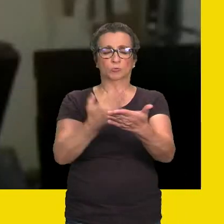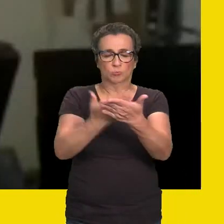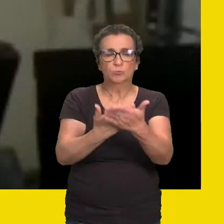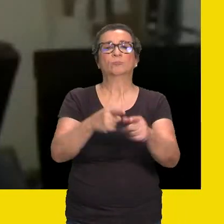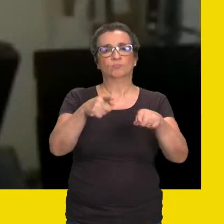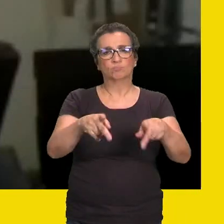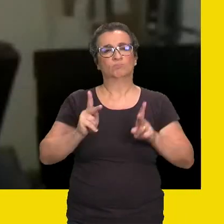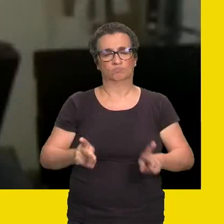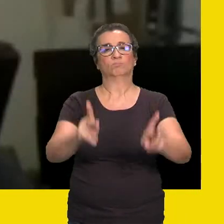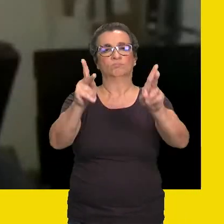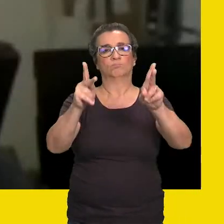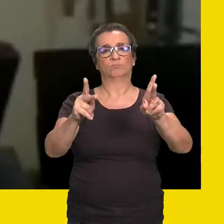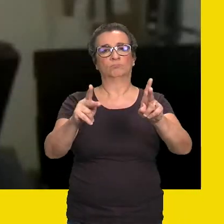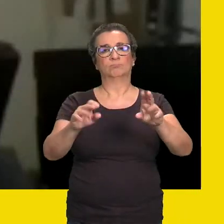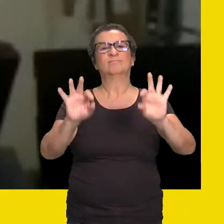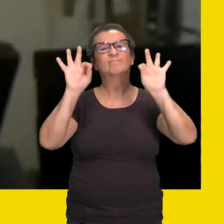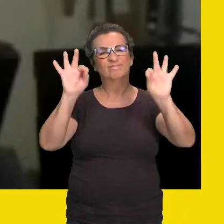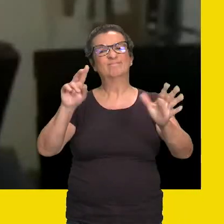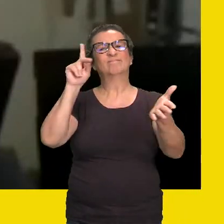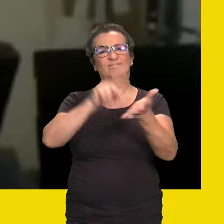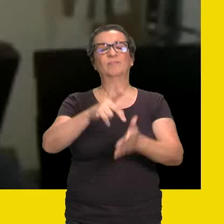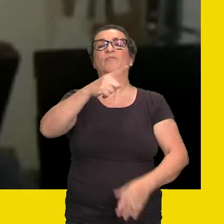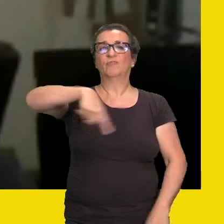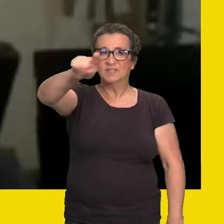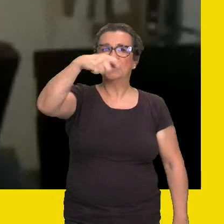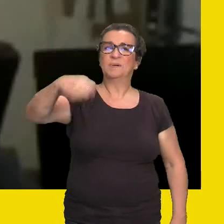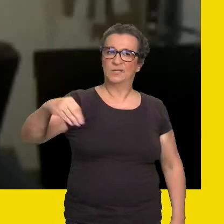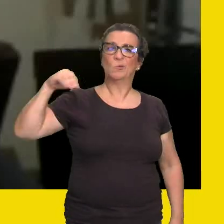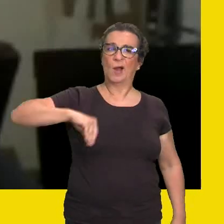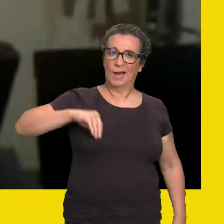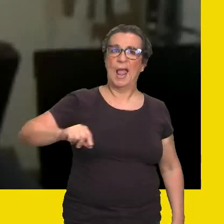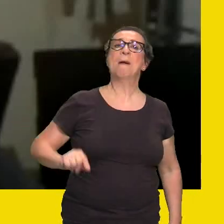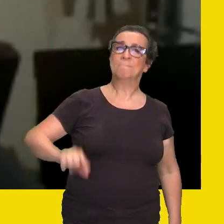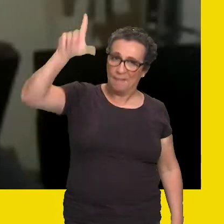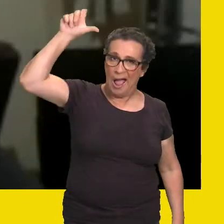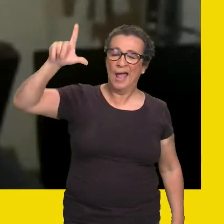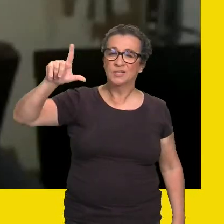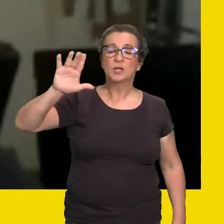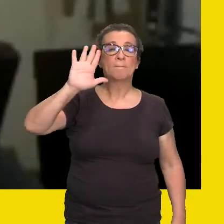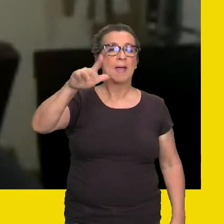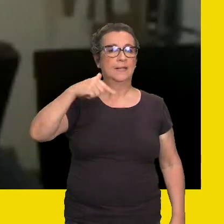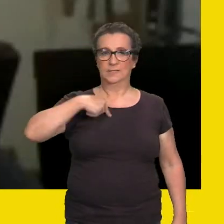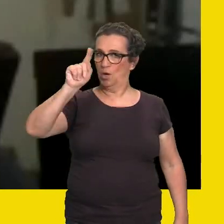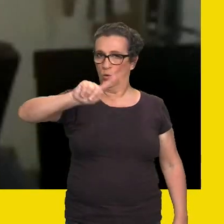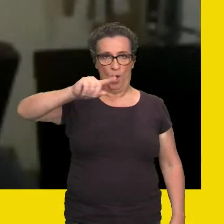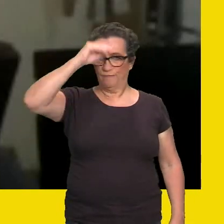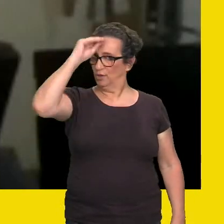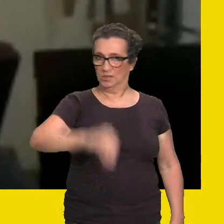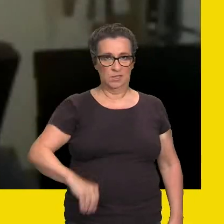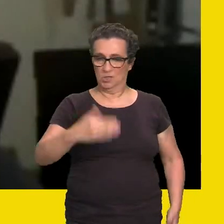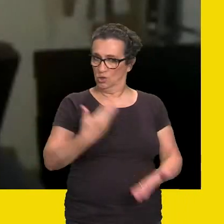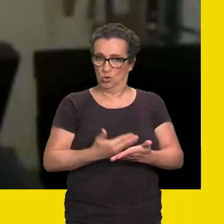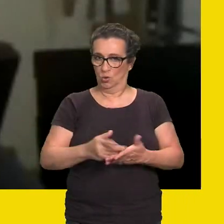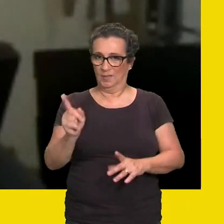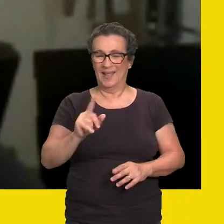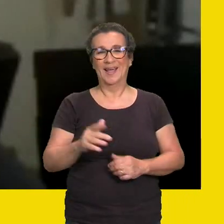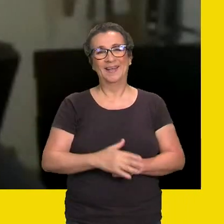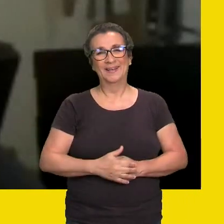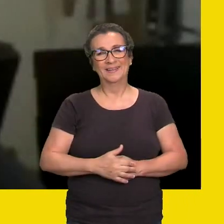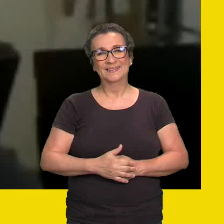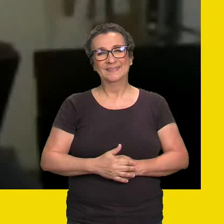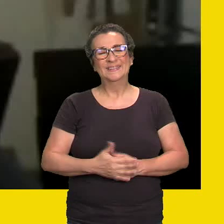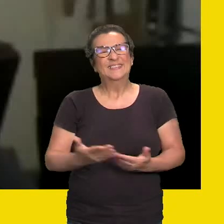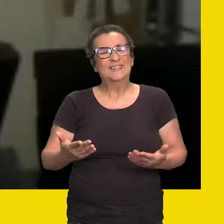estudando, professora. Realmente, vocês têm que ganhar mais, mas eu não vou desistir. Então, assim,